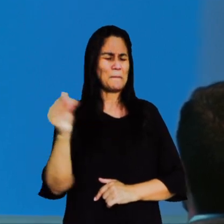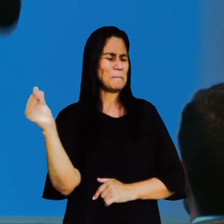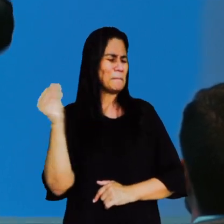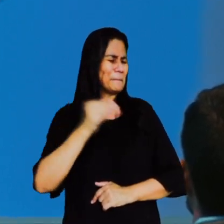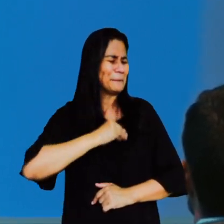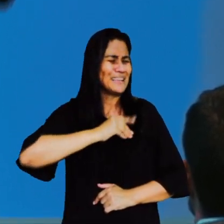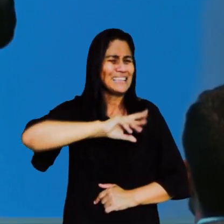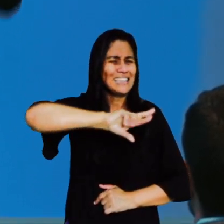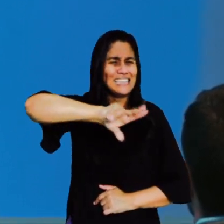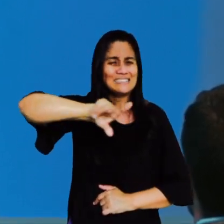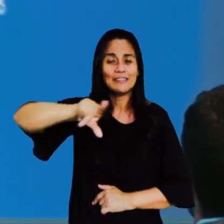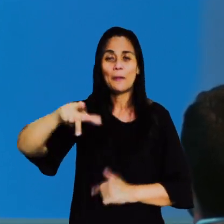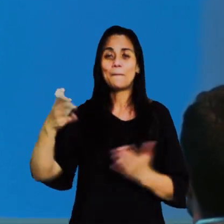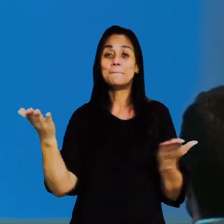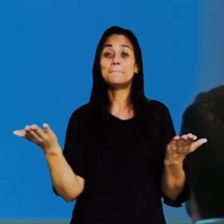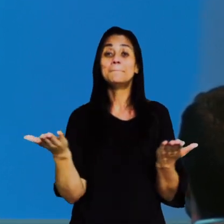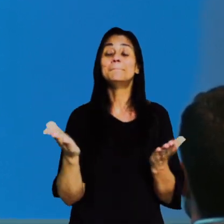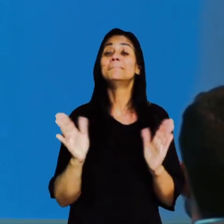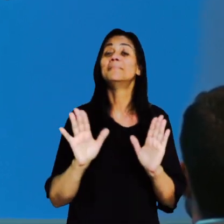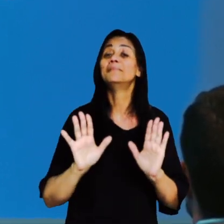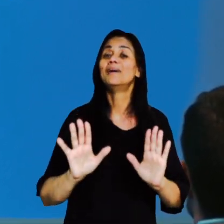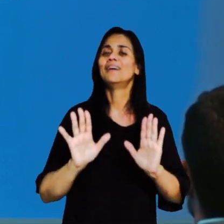mas nós somos cheios do Espírito Santo de Deus.